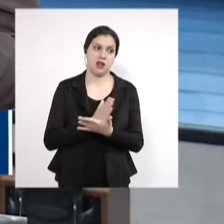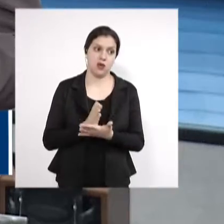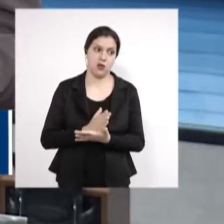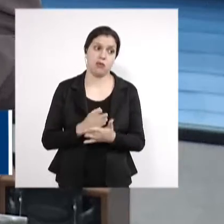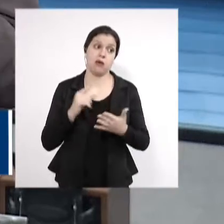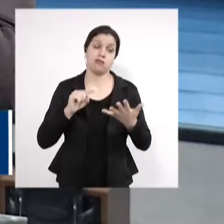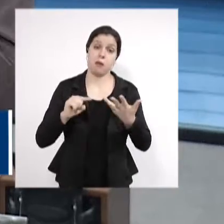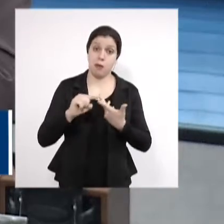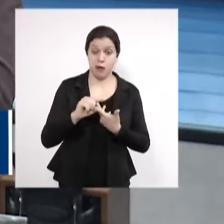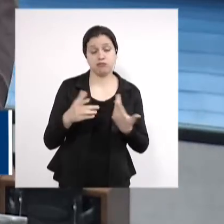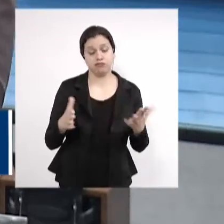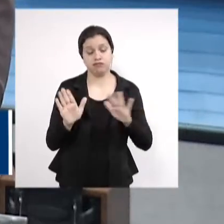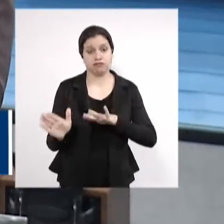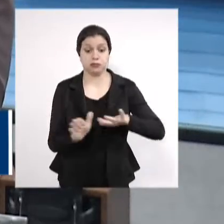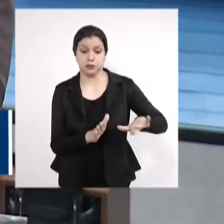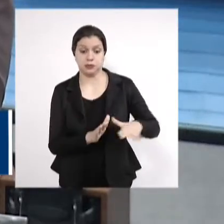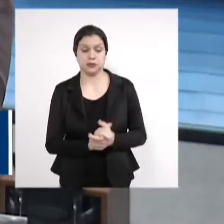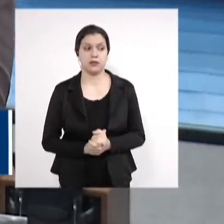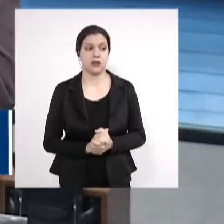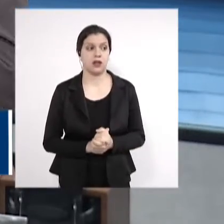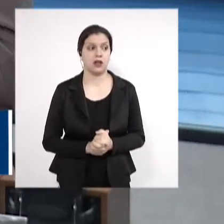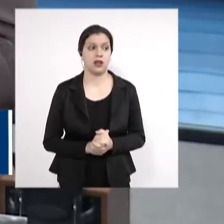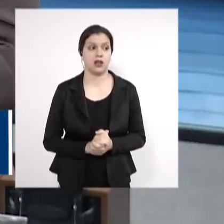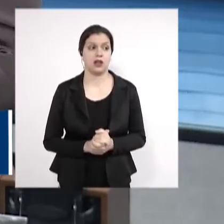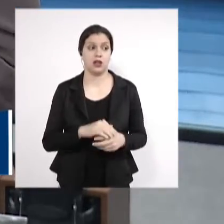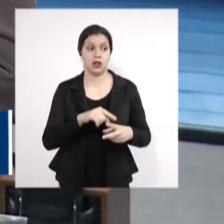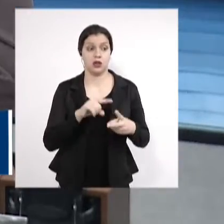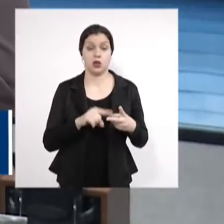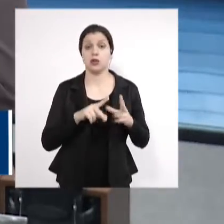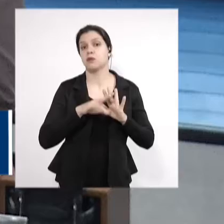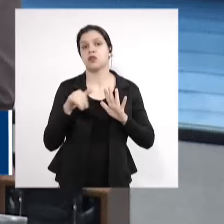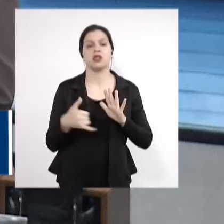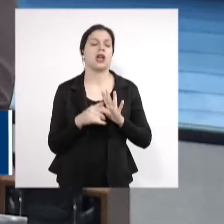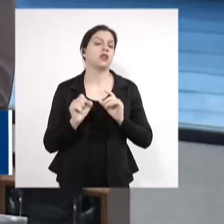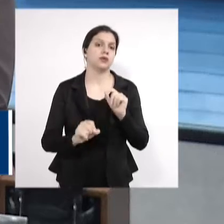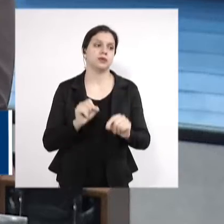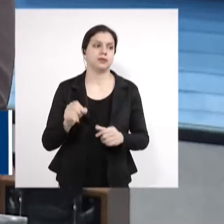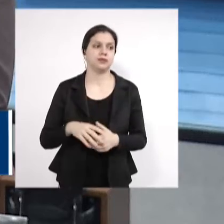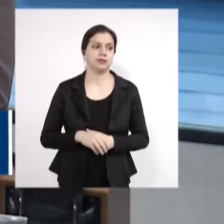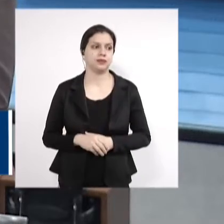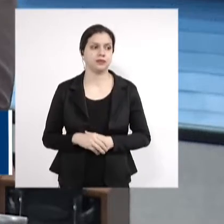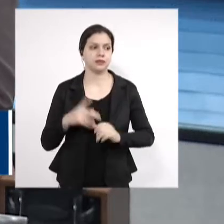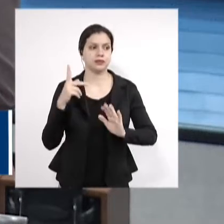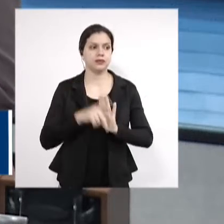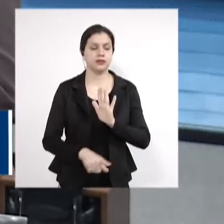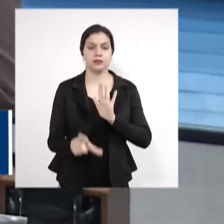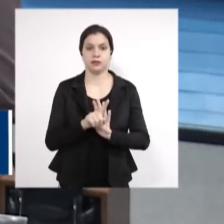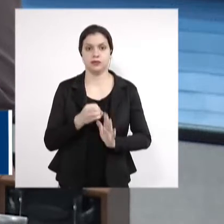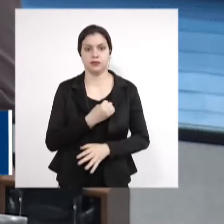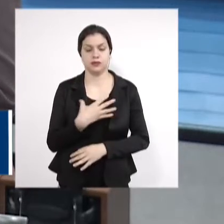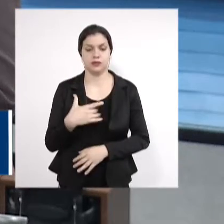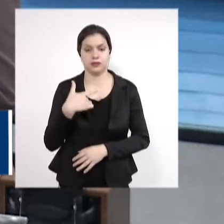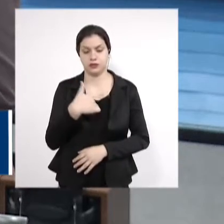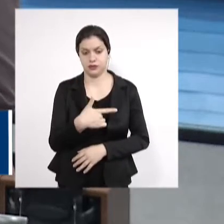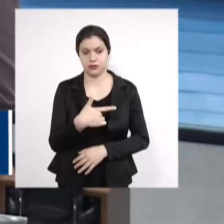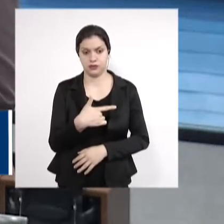questões. Bom, os 2 próximos projetos, né, Maritê? Isso mesmo. Os 2 próximos projetos, o projeto de lei de número